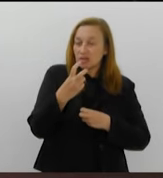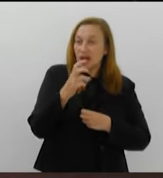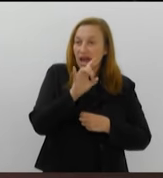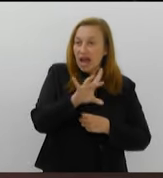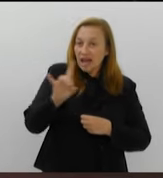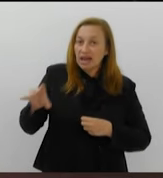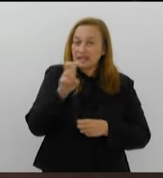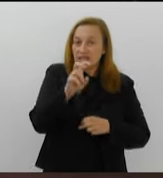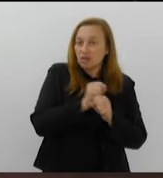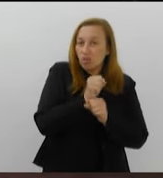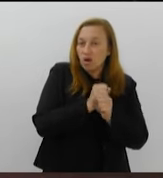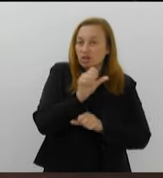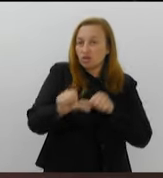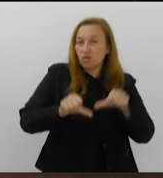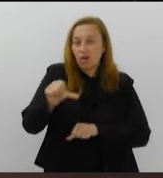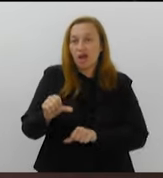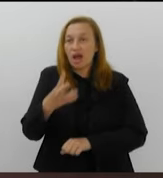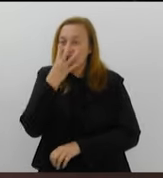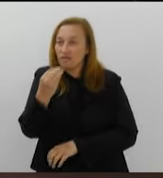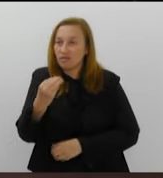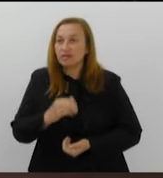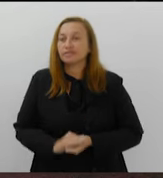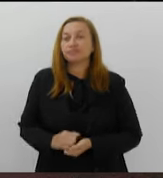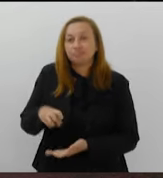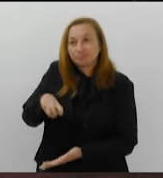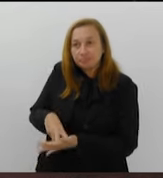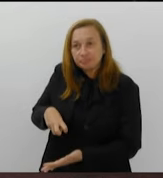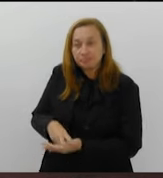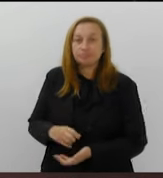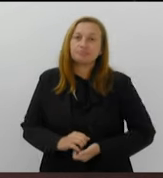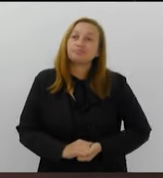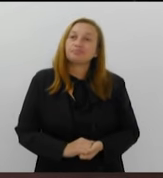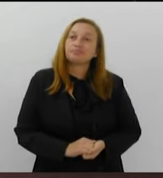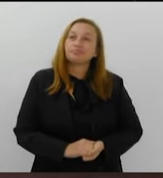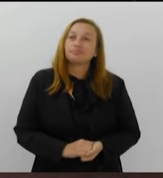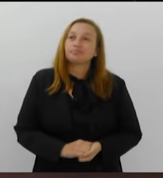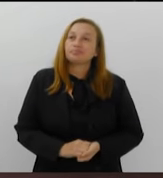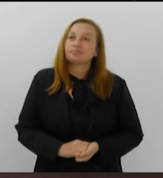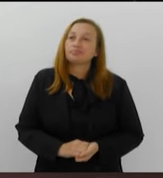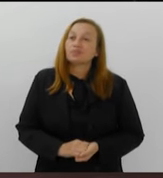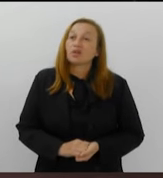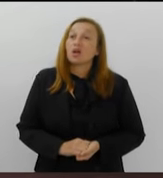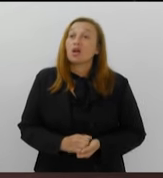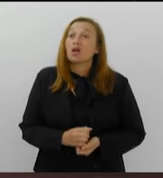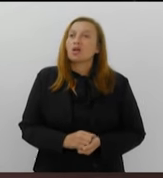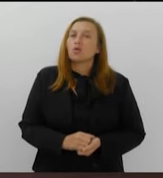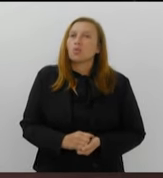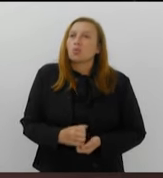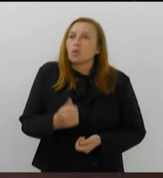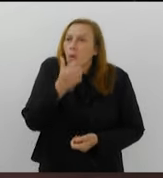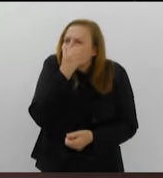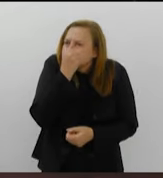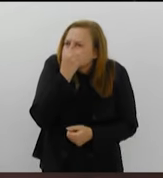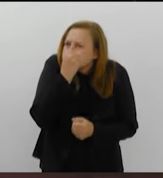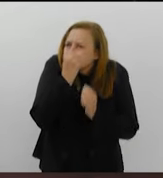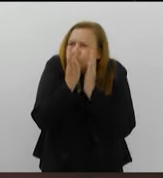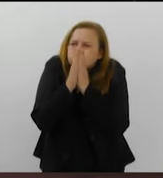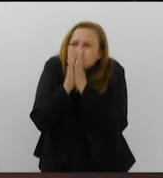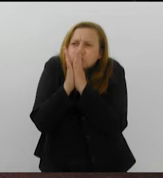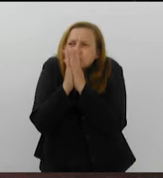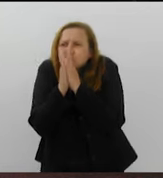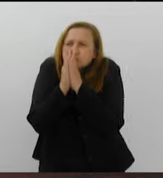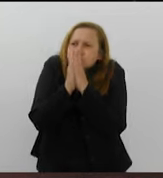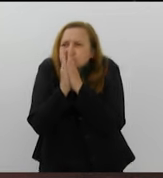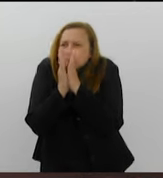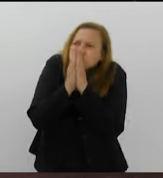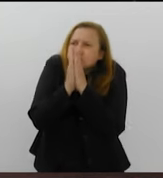mais aplicadas pelo Detro em suas fiscalizações. Excesso de passageiro. O ônibus